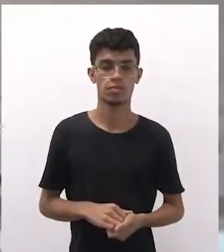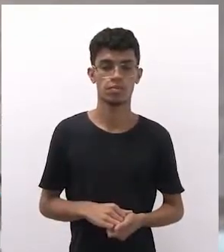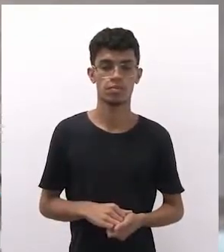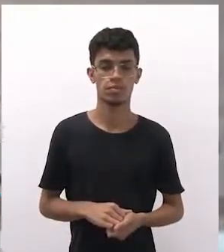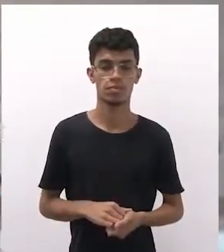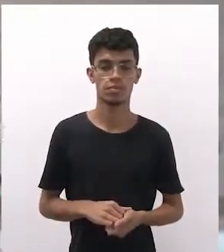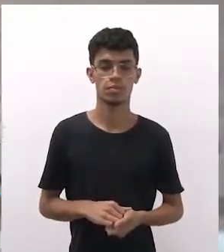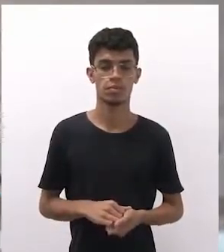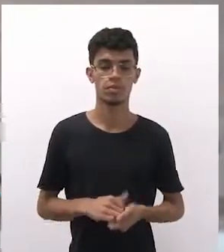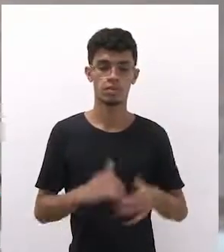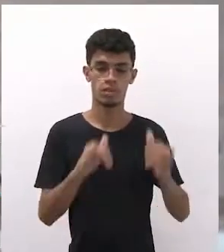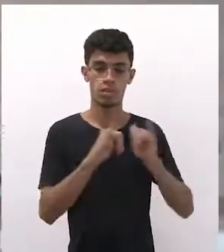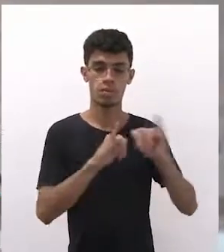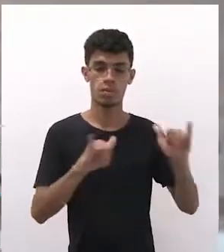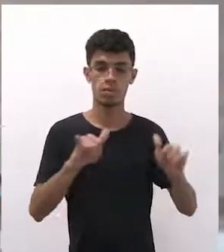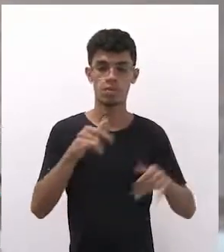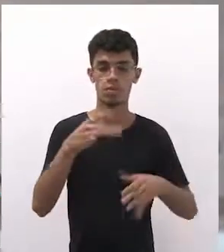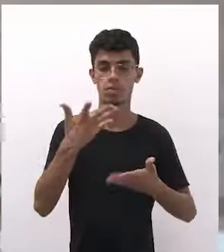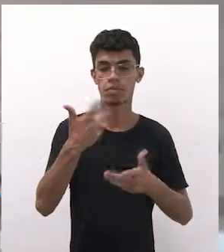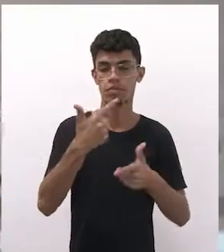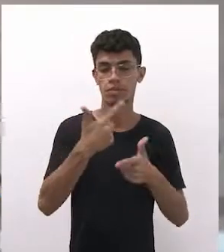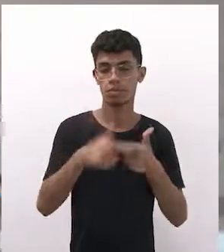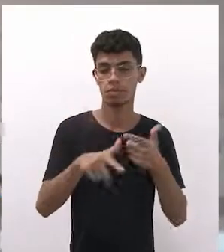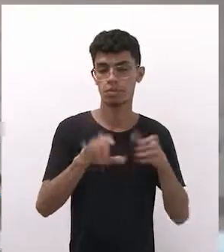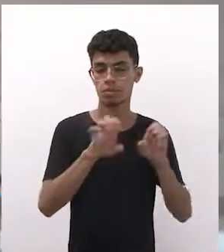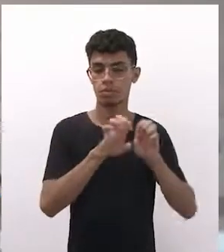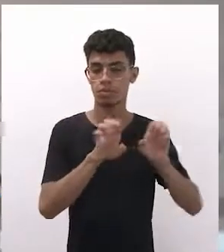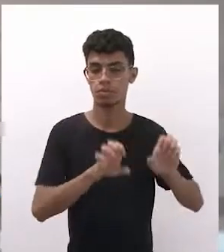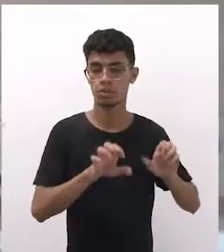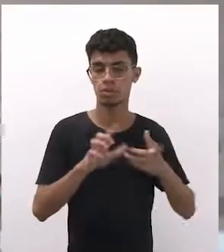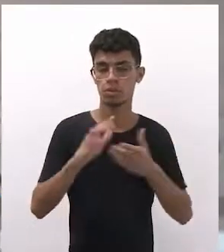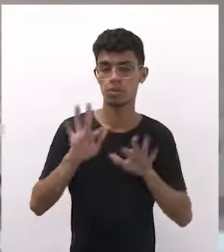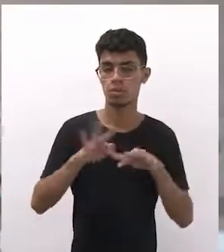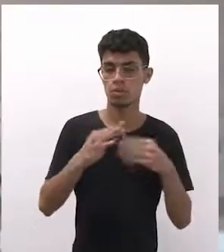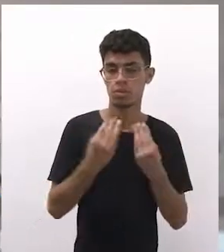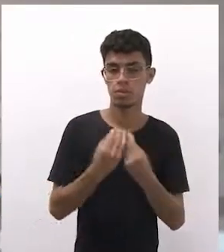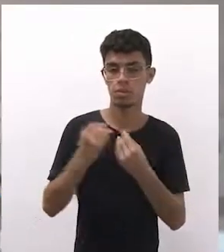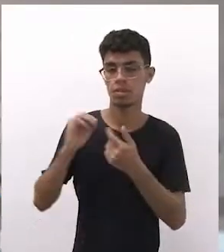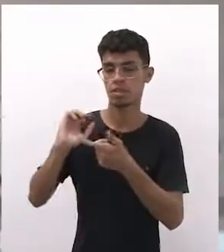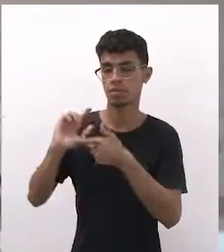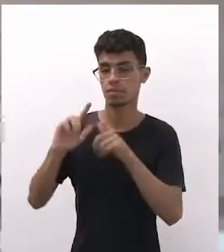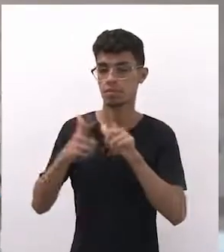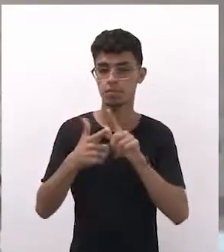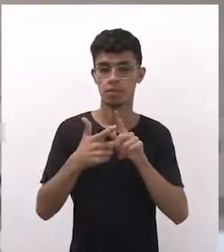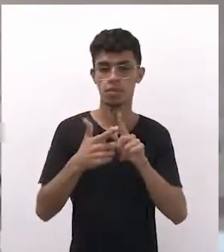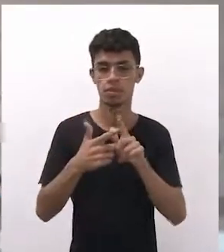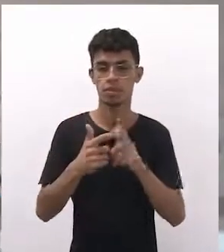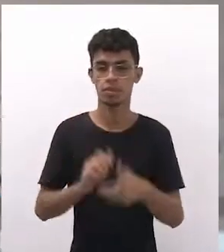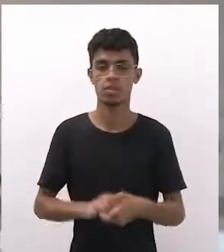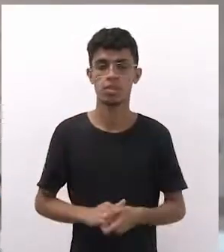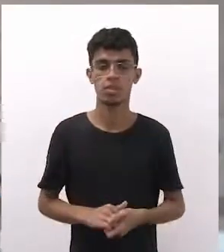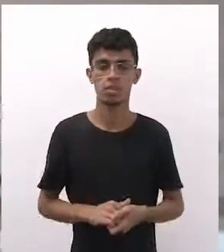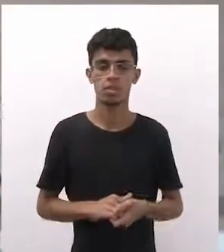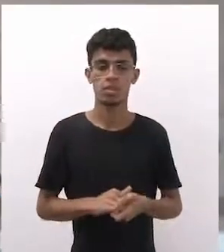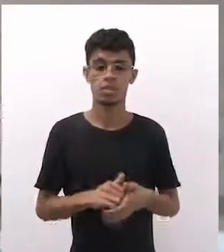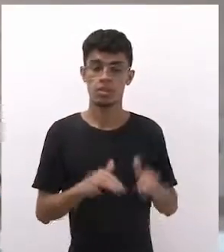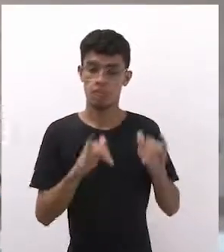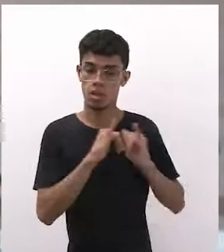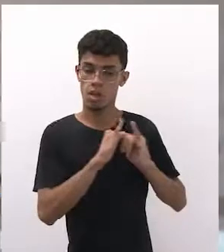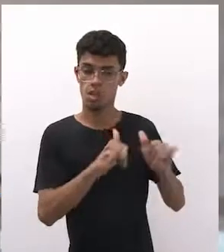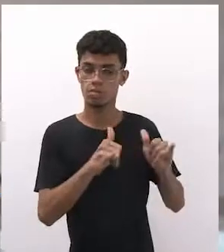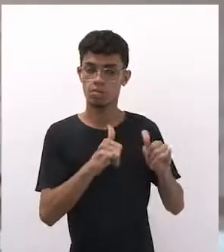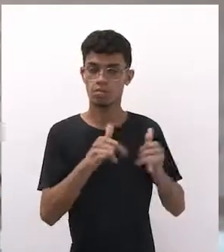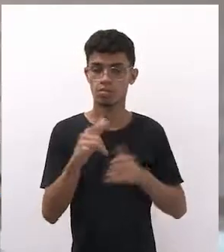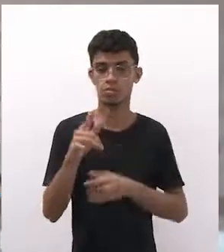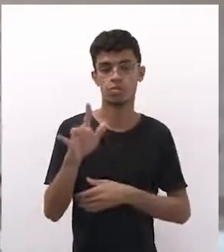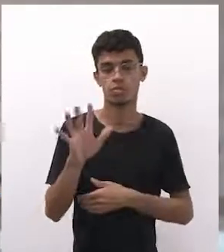da gente perceber que é um problema estrutural, não quero de forma alguma dizer que devemos nos omitir em denunciar esse tipo de